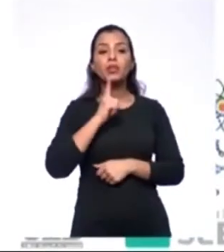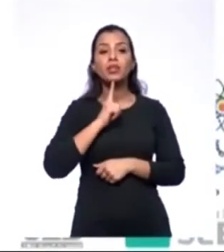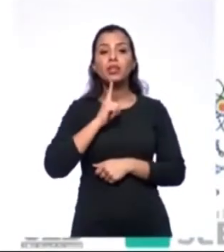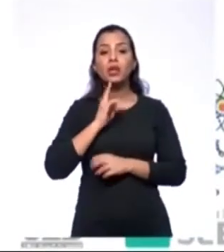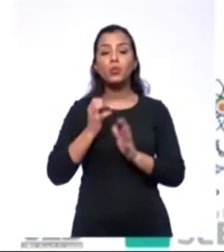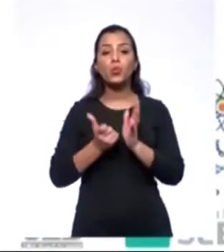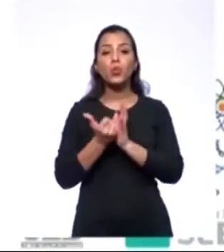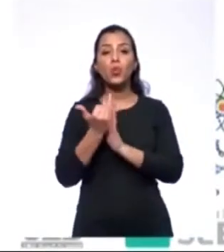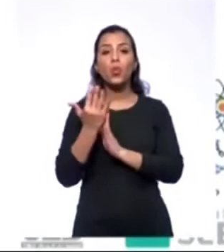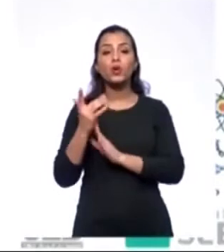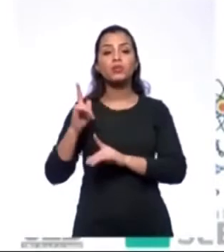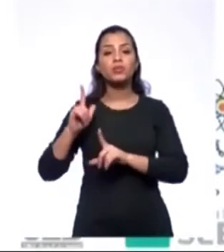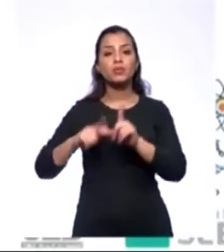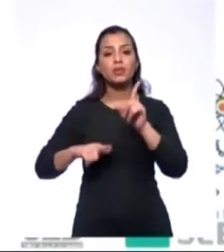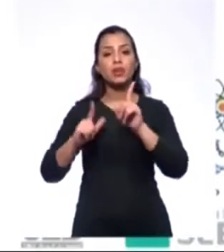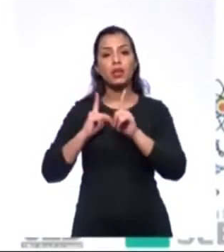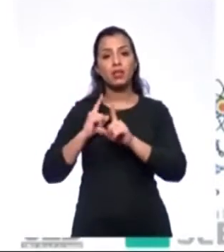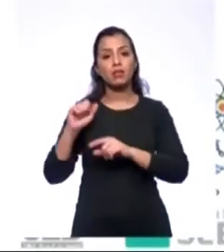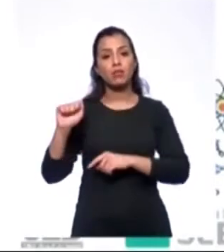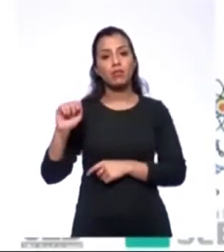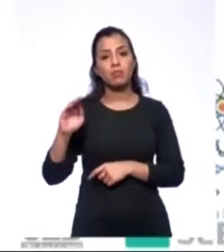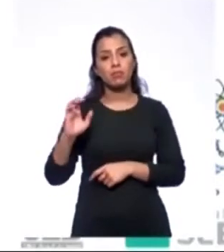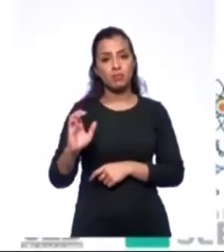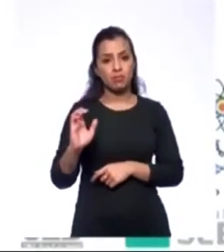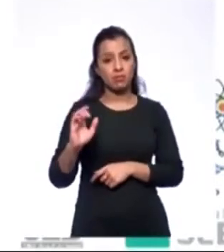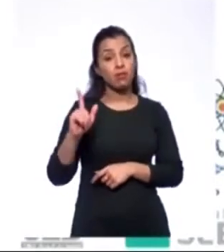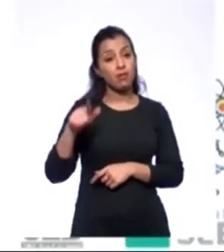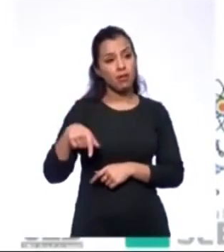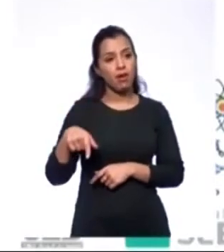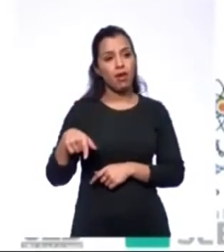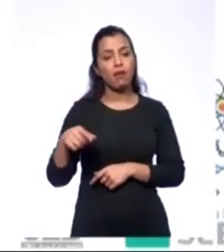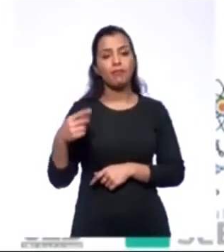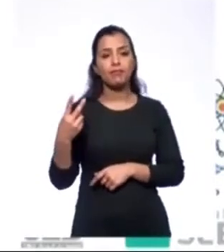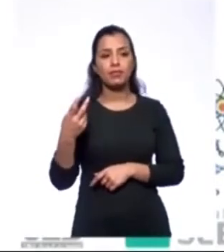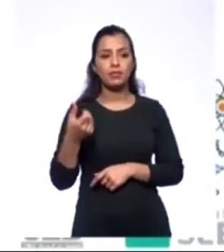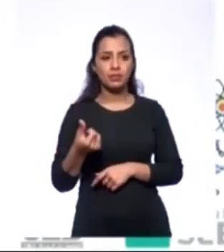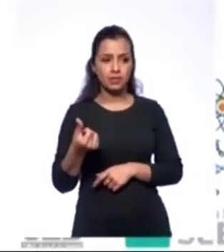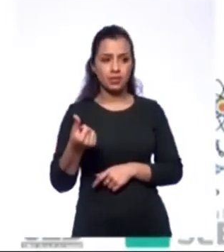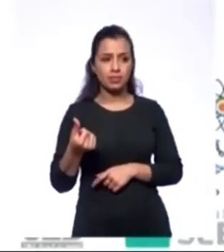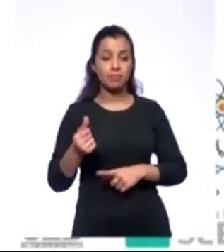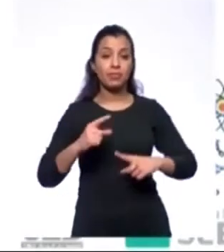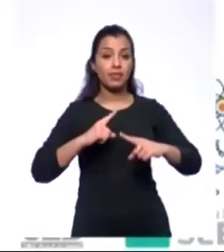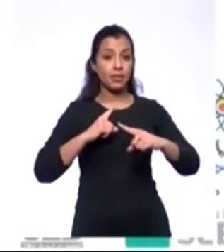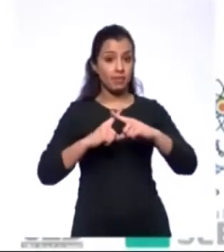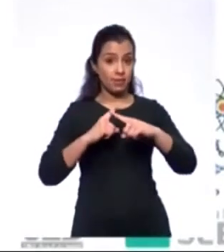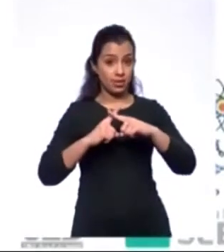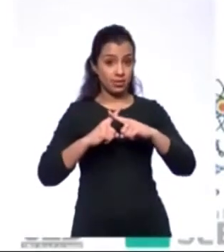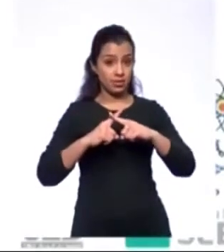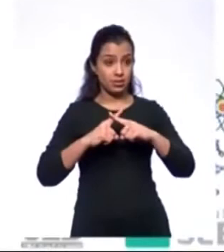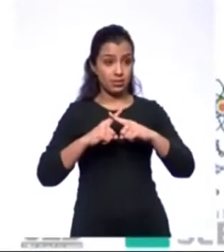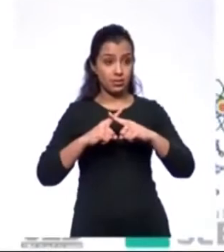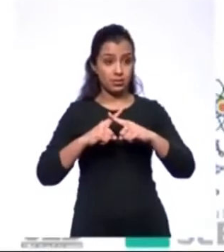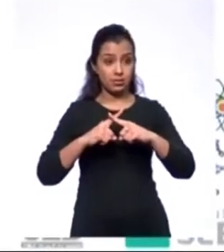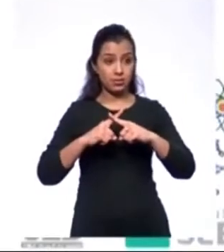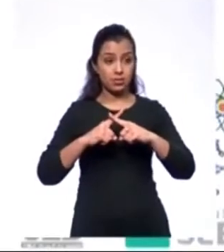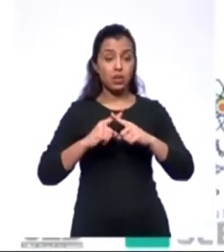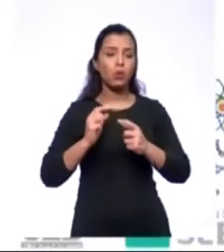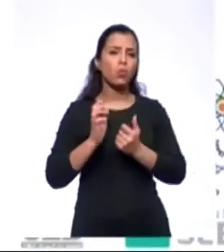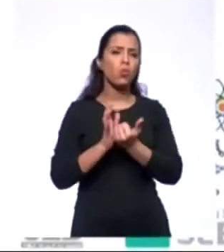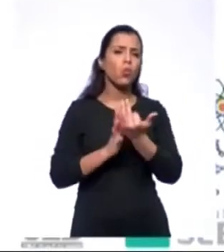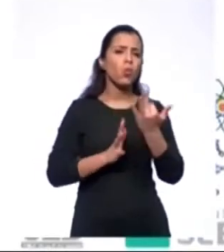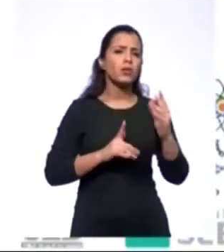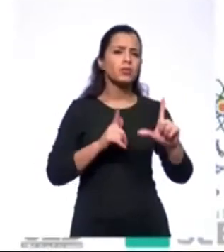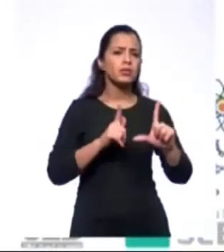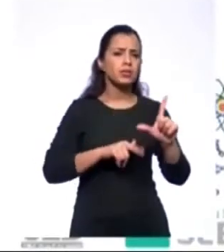na primeira casinha você põe 26 vezes né pelo PFC Princípio Fundamental vezes quantas